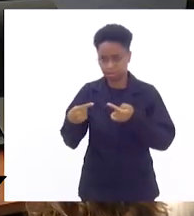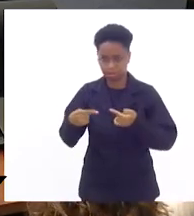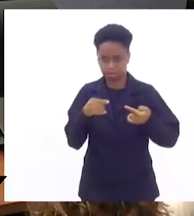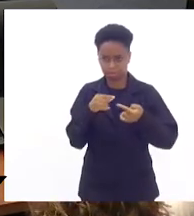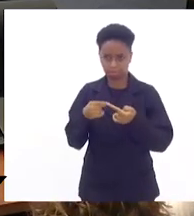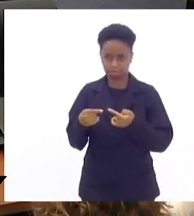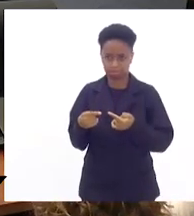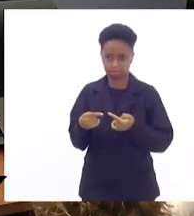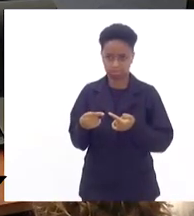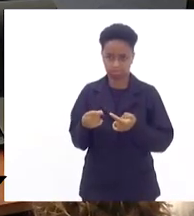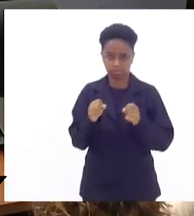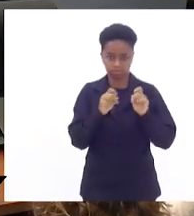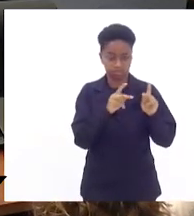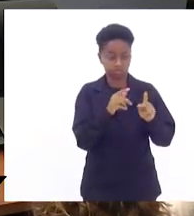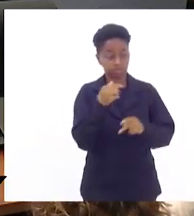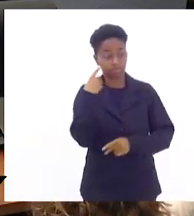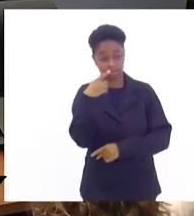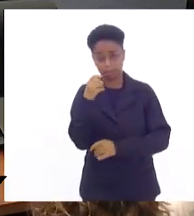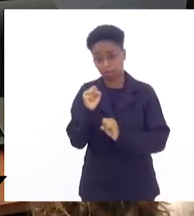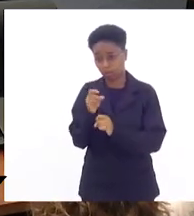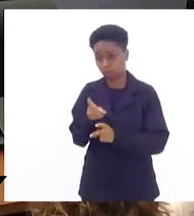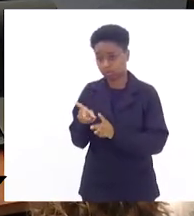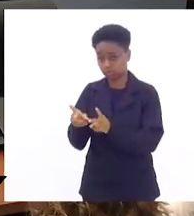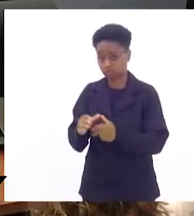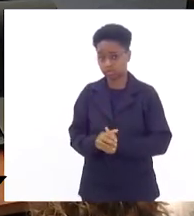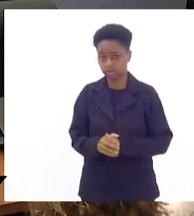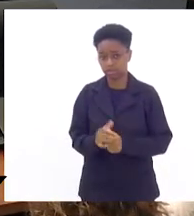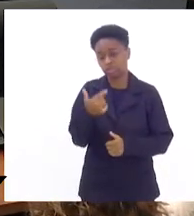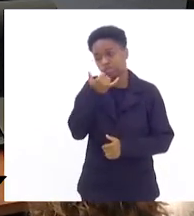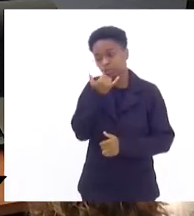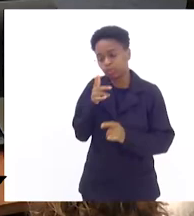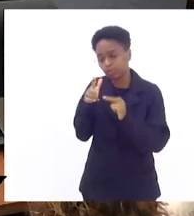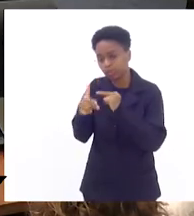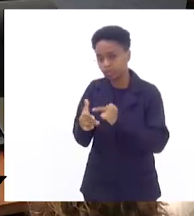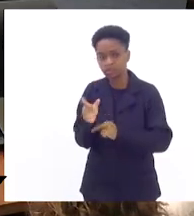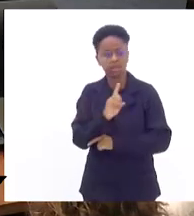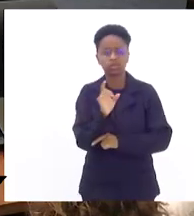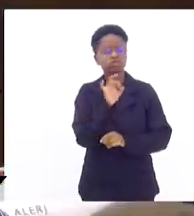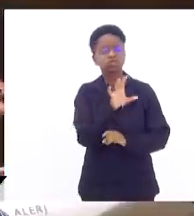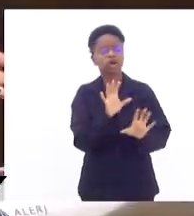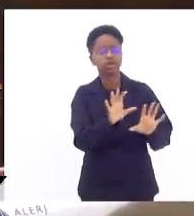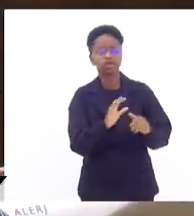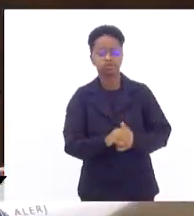Tá bom. Deputado Léo. Pode continuar, Miguel. Acabei te interrompendo. Não, não, foi só isso.